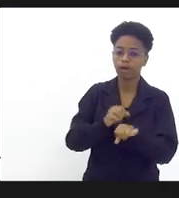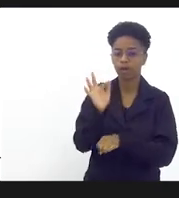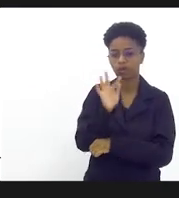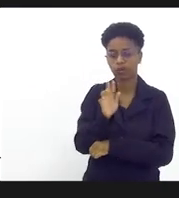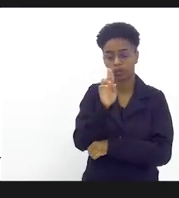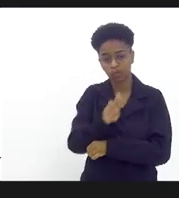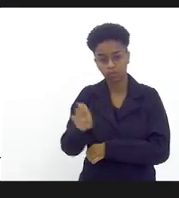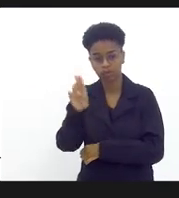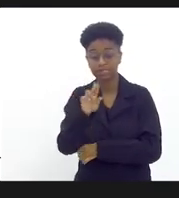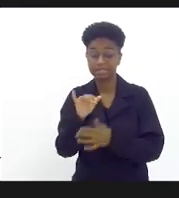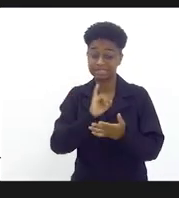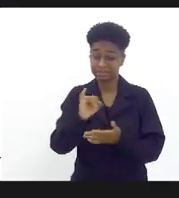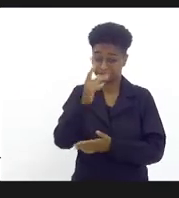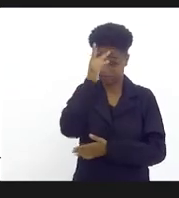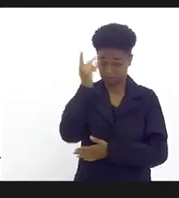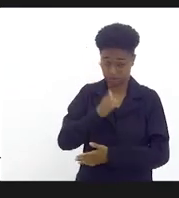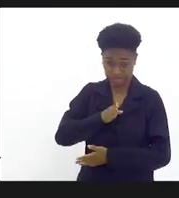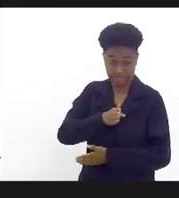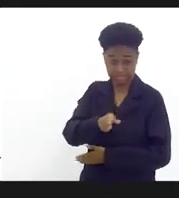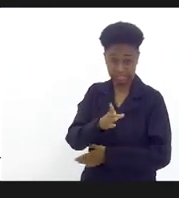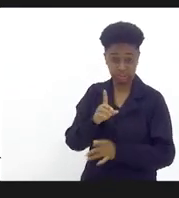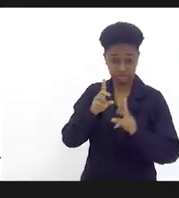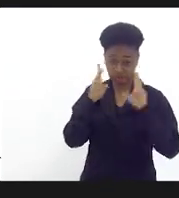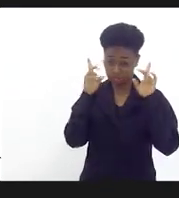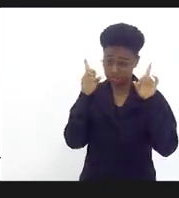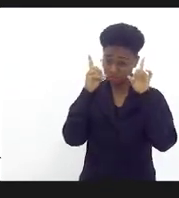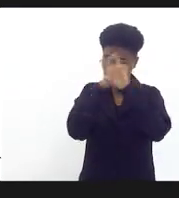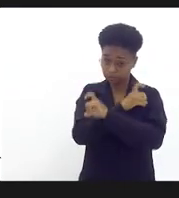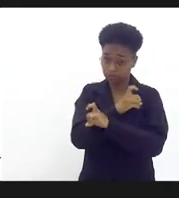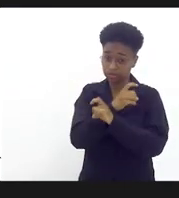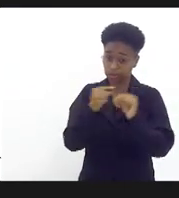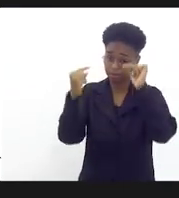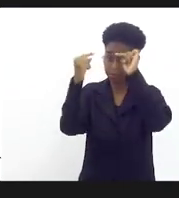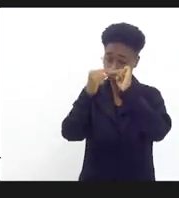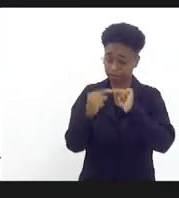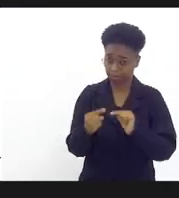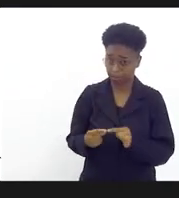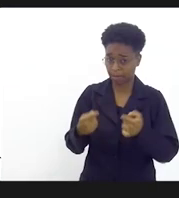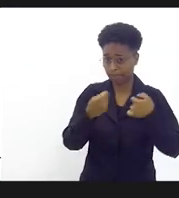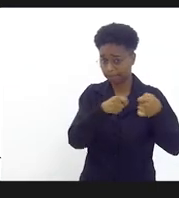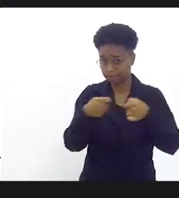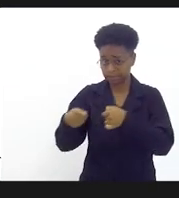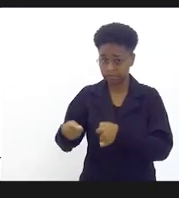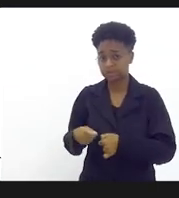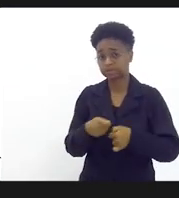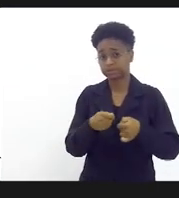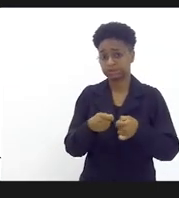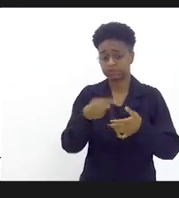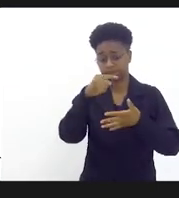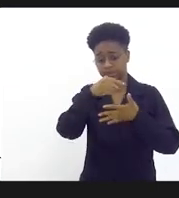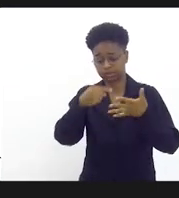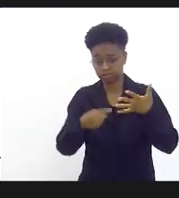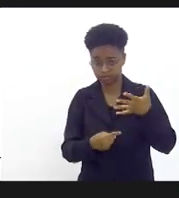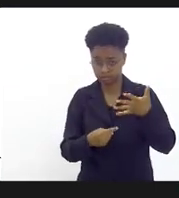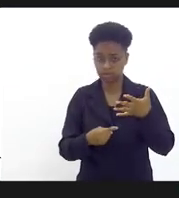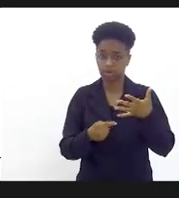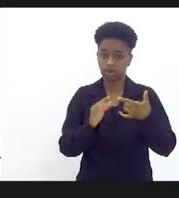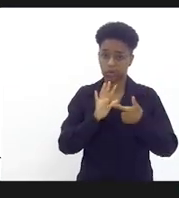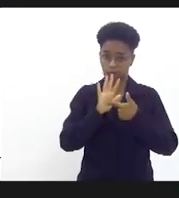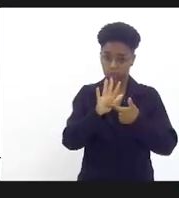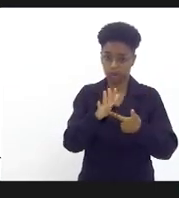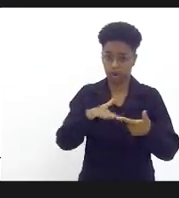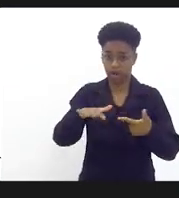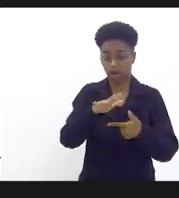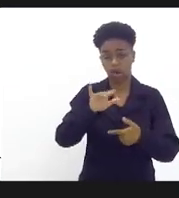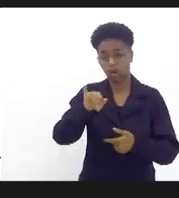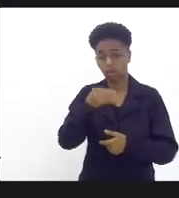para pessoas cis está difícil condizer com a necessidade dessas demandas esclarecidas nas